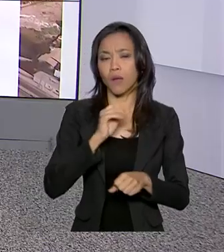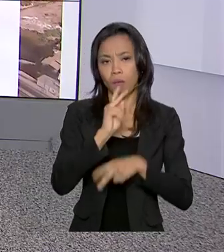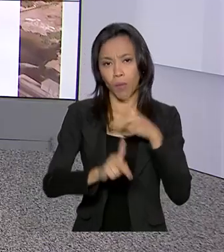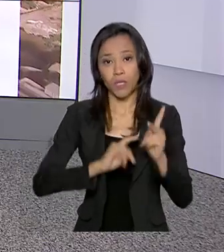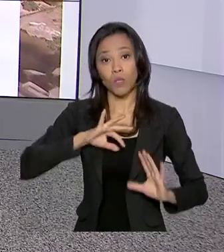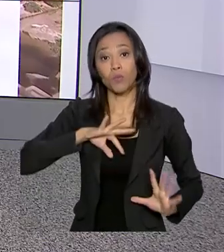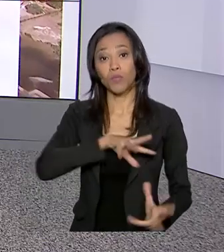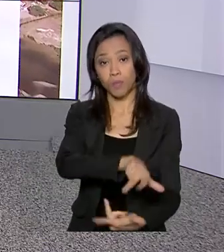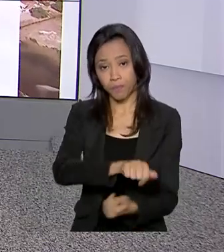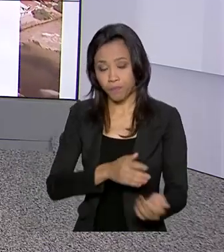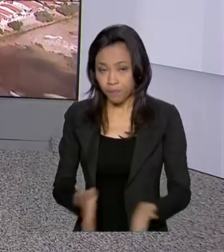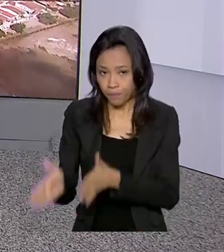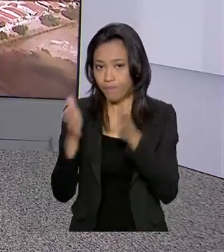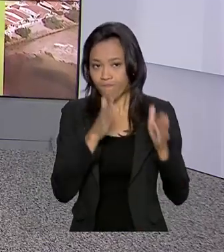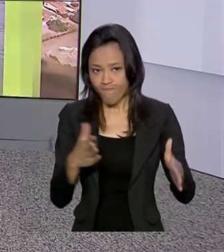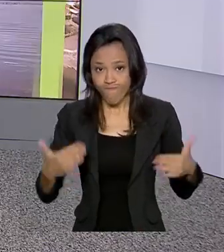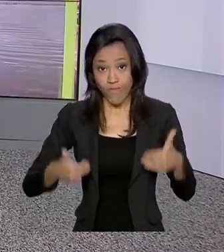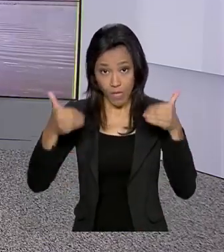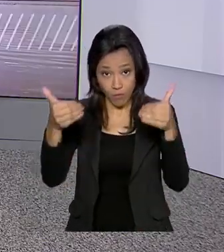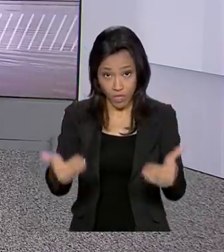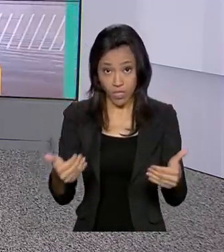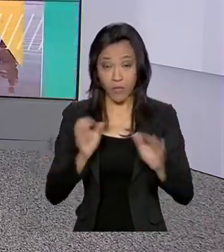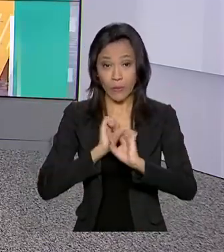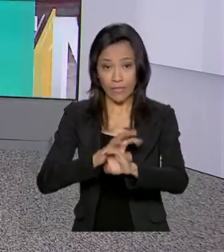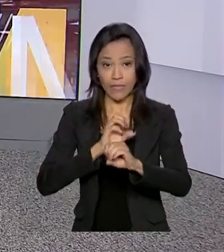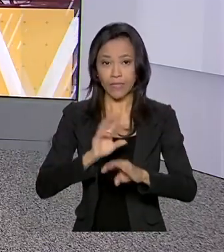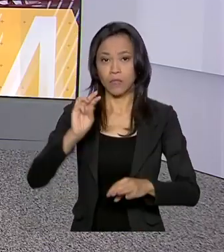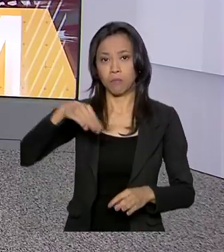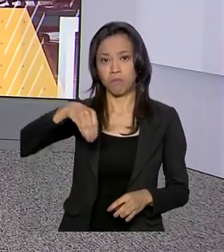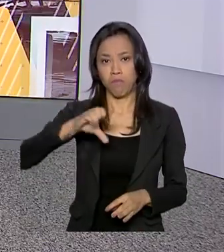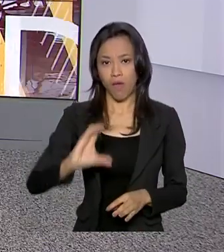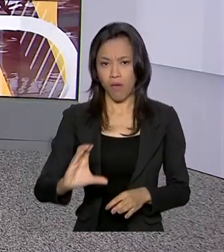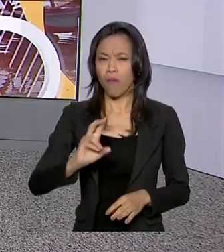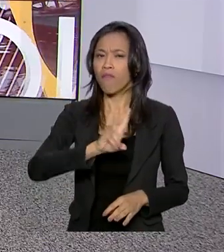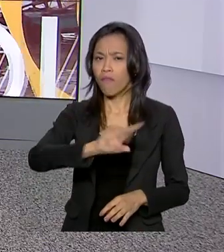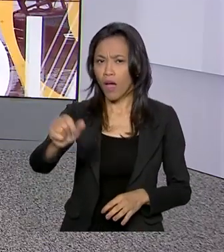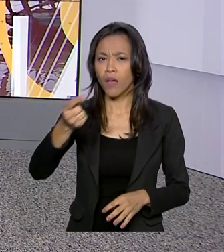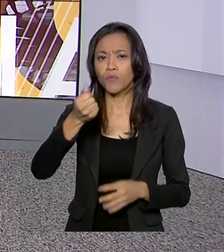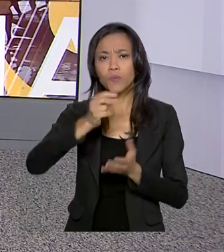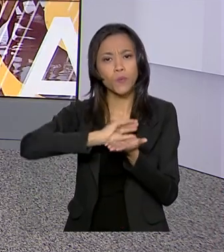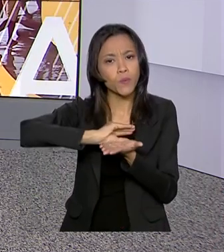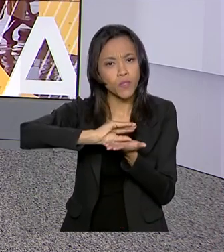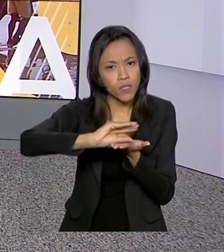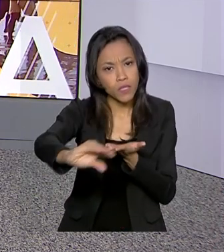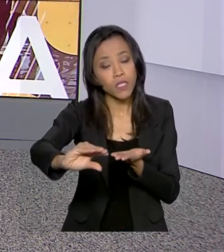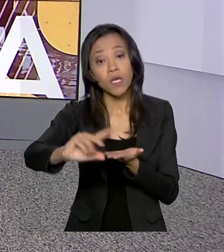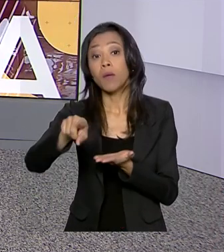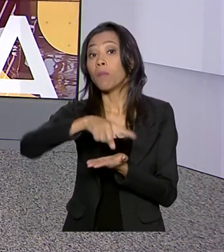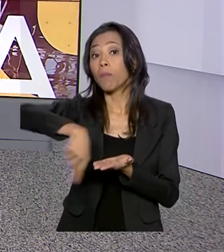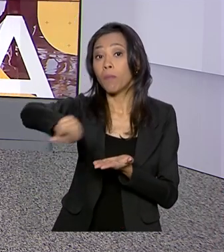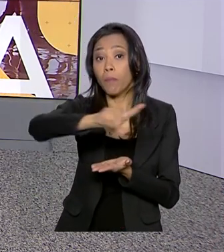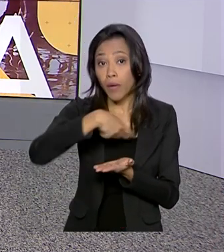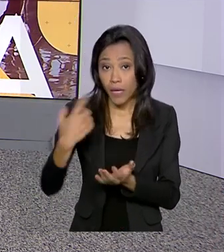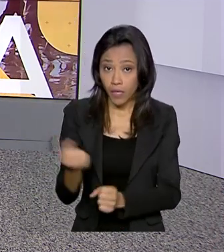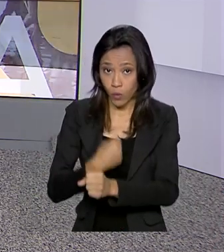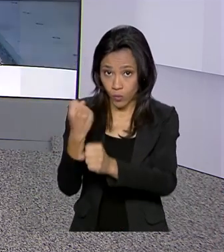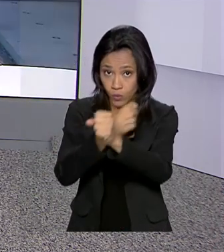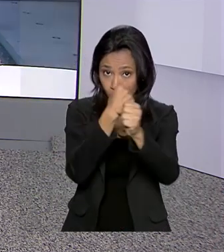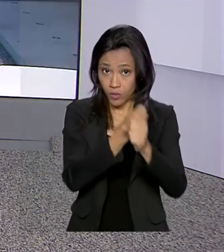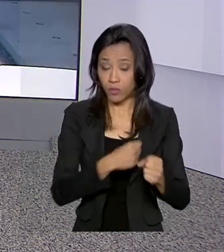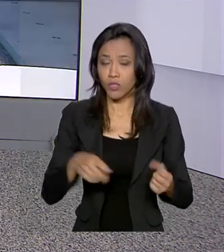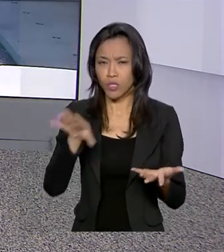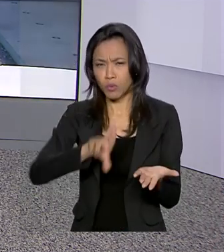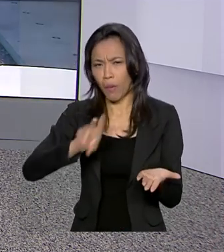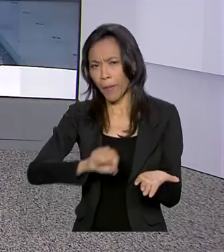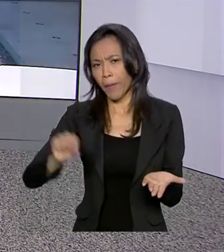o ministério da educação vai liberar a partir de hoje recursos para obras e instituições de ensino superior o repórter